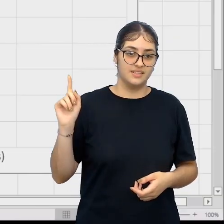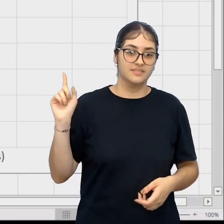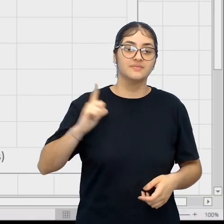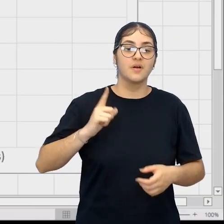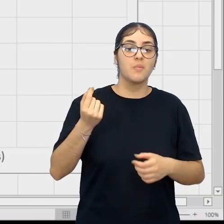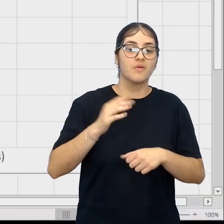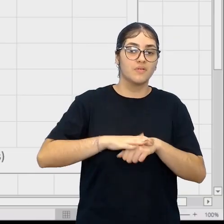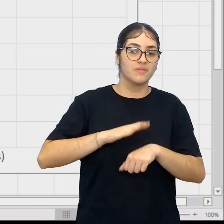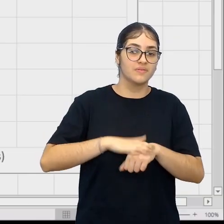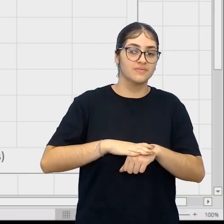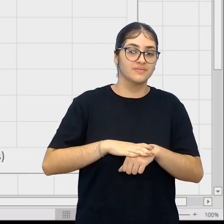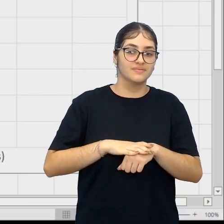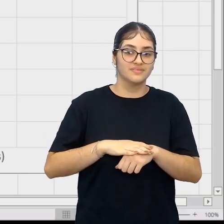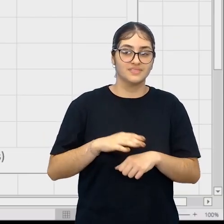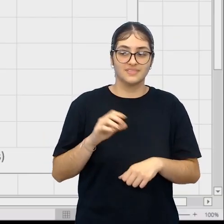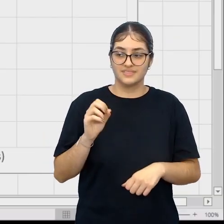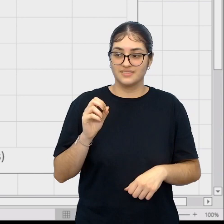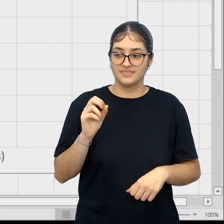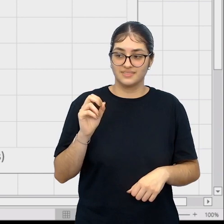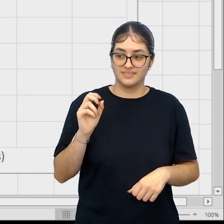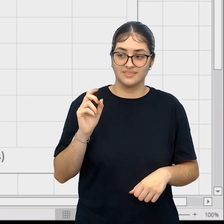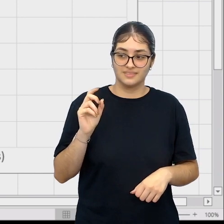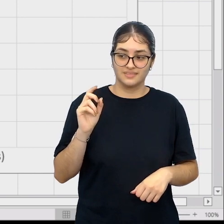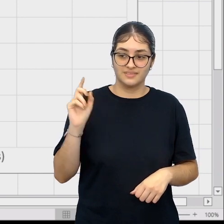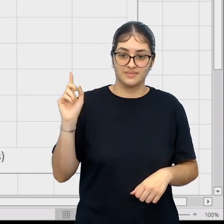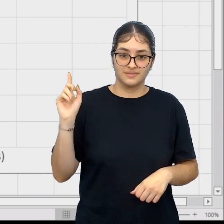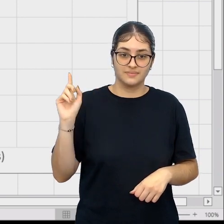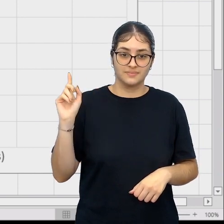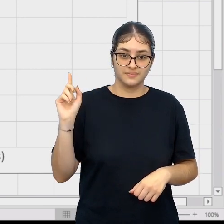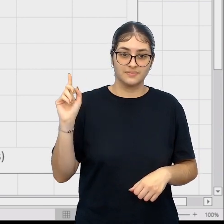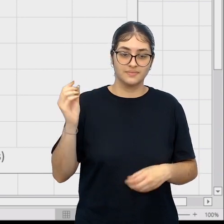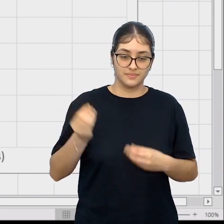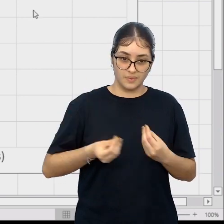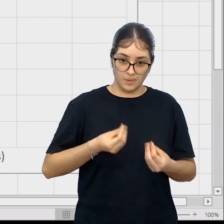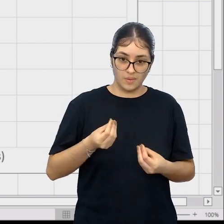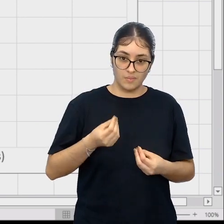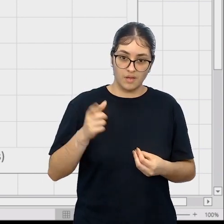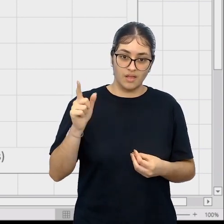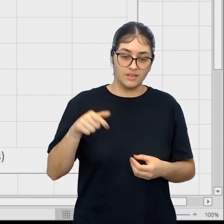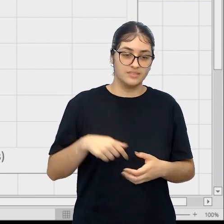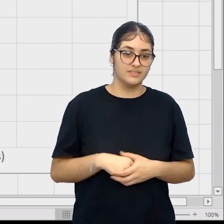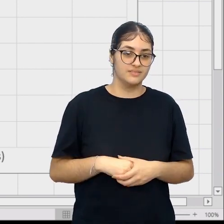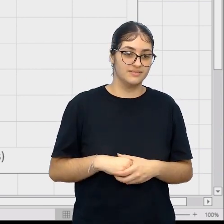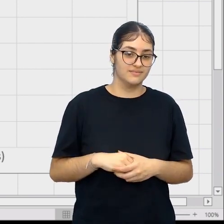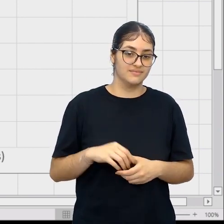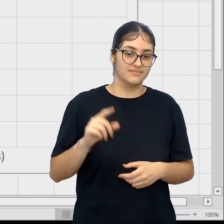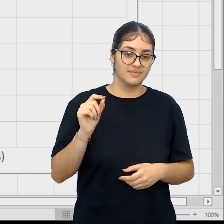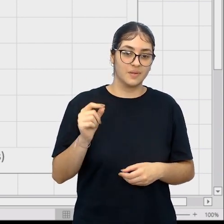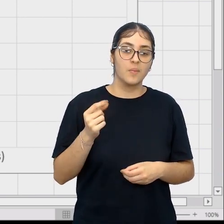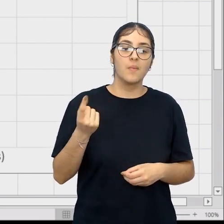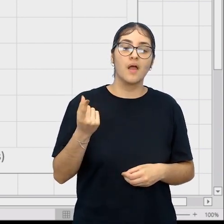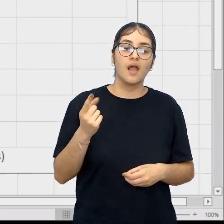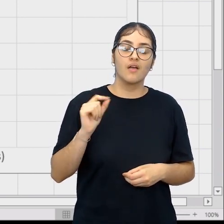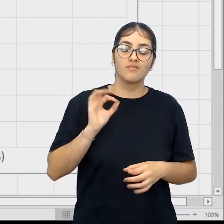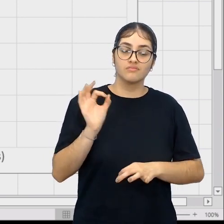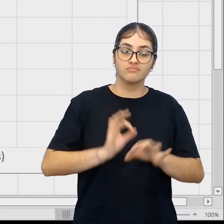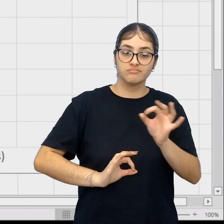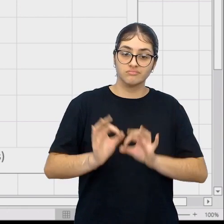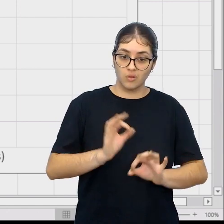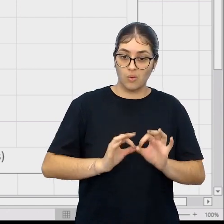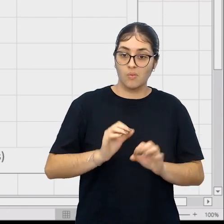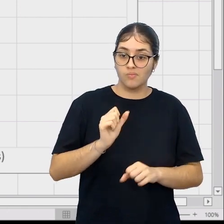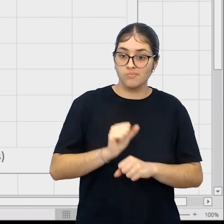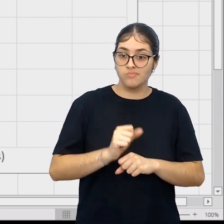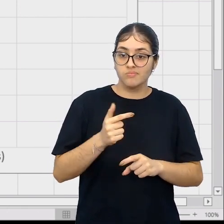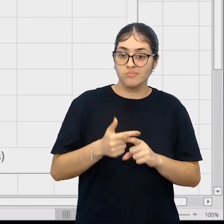Aqui eu parei no que eu tinha parado na última aula, tá? Só aumentei um pouquinho aqui o escrito, que estava muito pequeno, né? Só mostrando pros alunos que na última aula a gente parou nisso, né, Osmar?